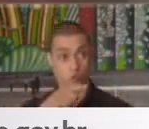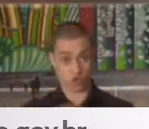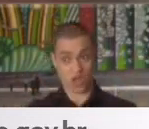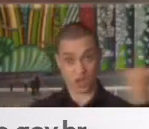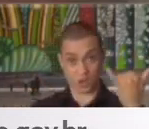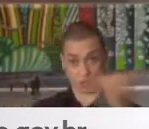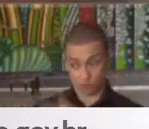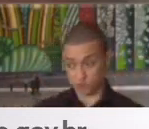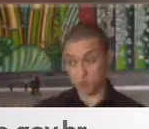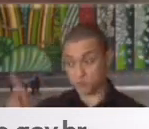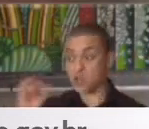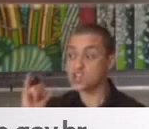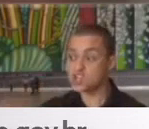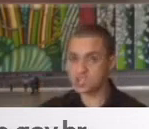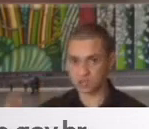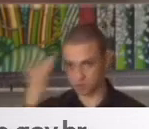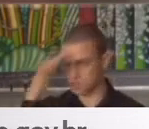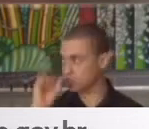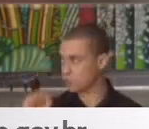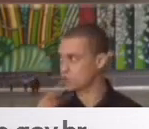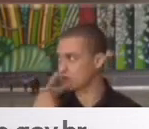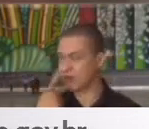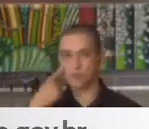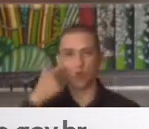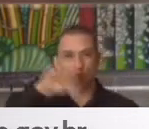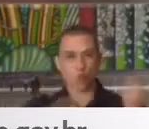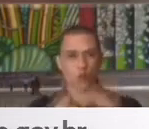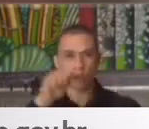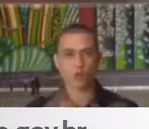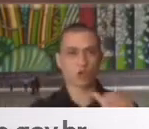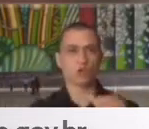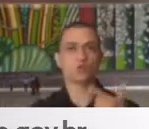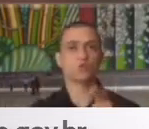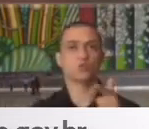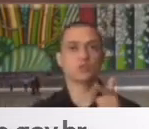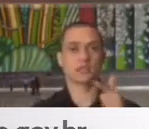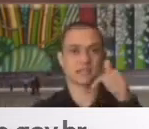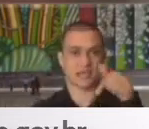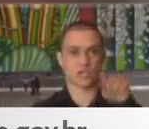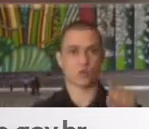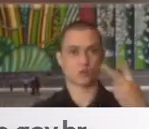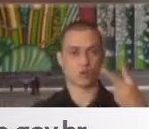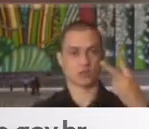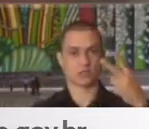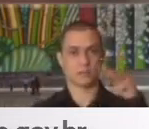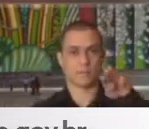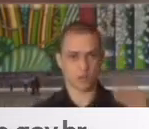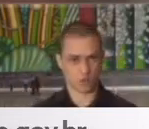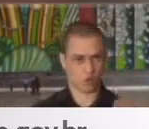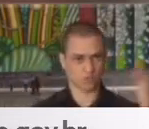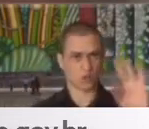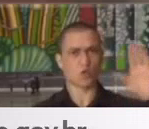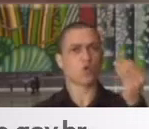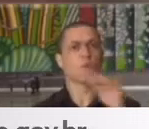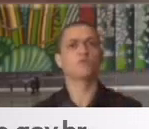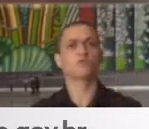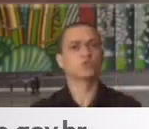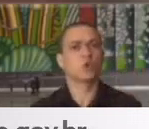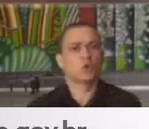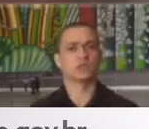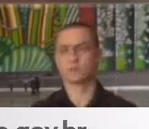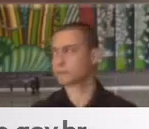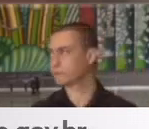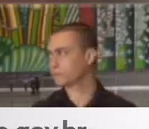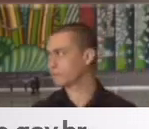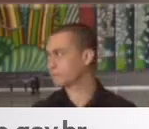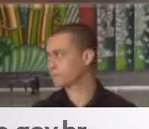dessa, não sei se pode falar moratória, mas esse não repasse de 7,2 bilhões para a União, como é que está essa relação? Bem, vou